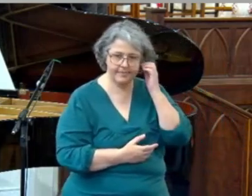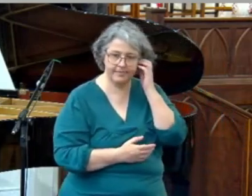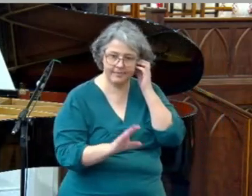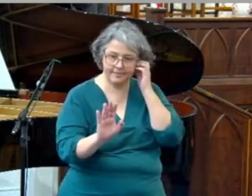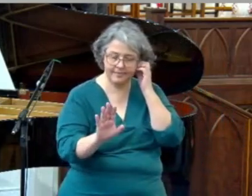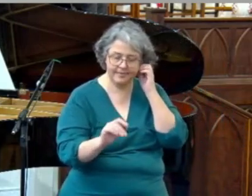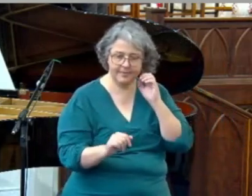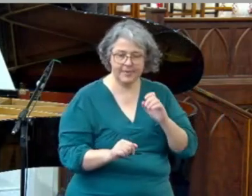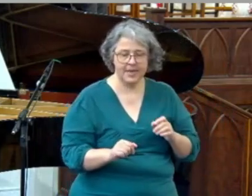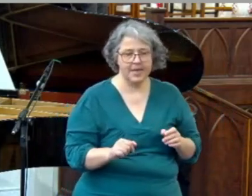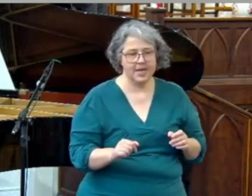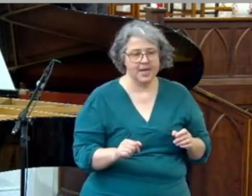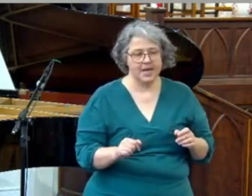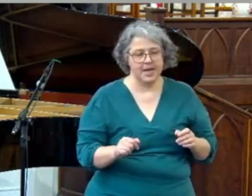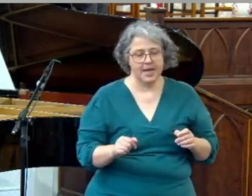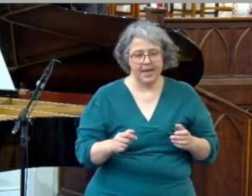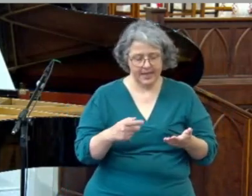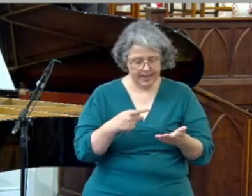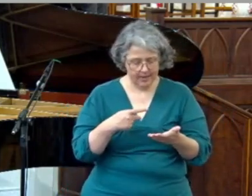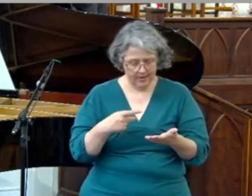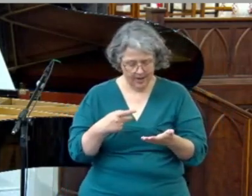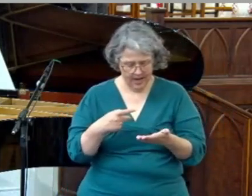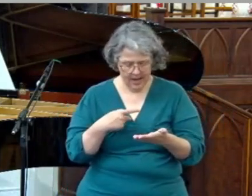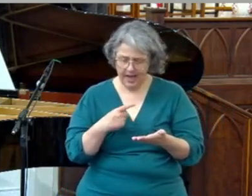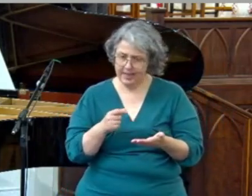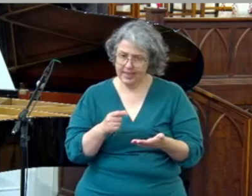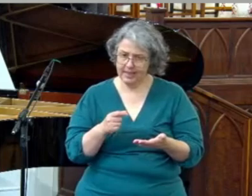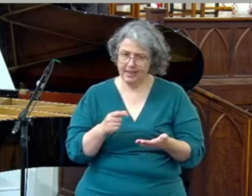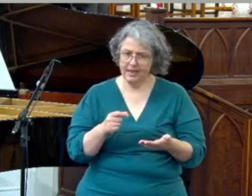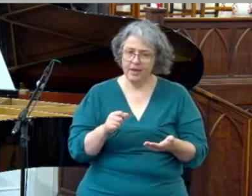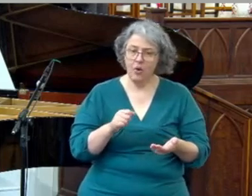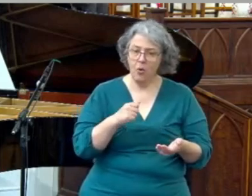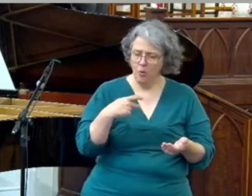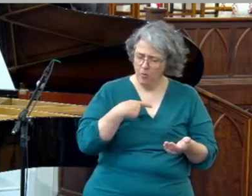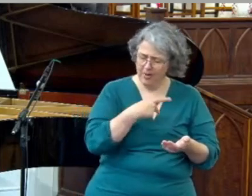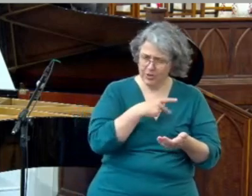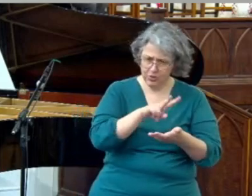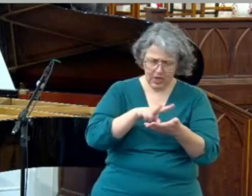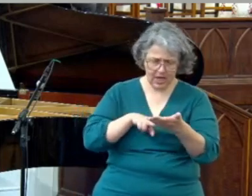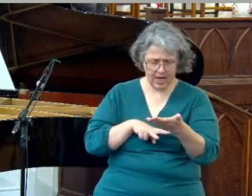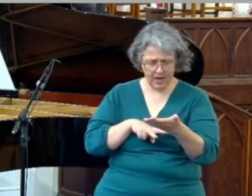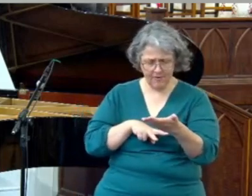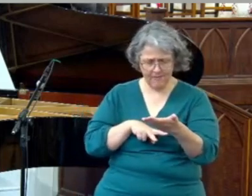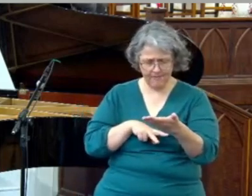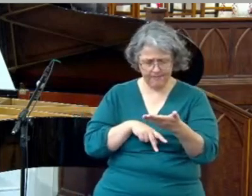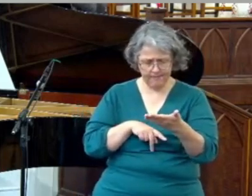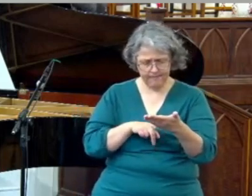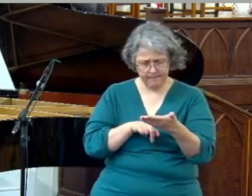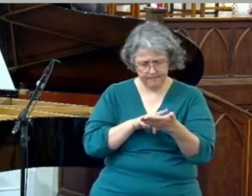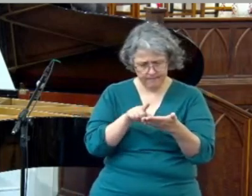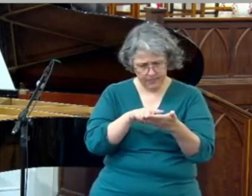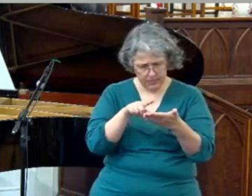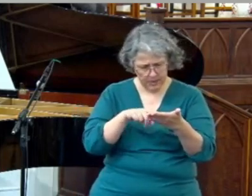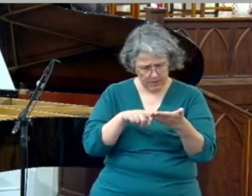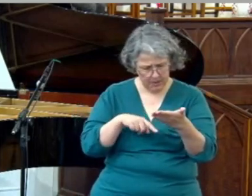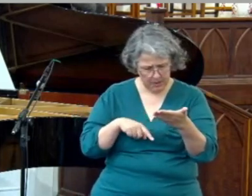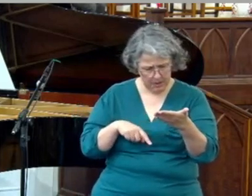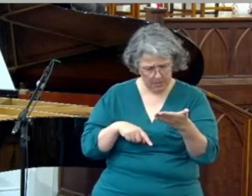Deus ama pecadores. Aquele artigo deixou ela com a pulga atrás da